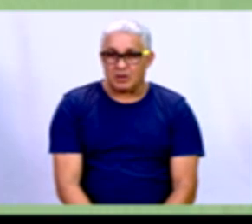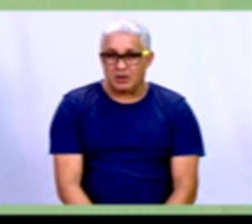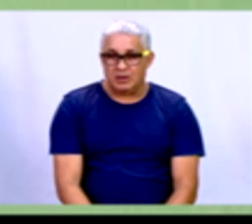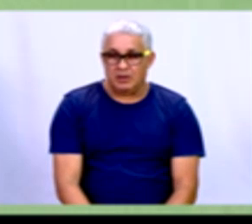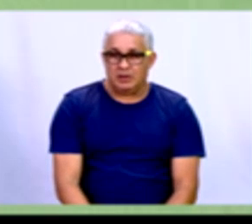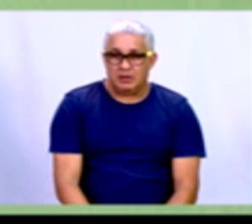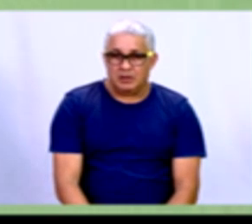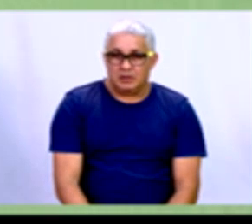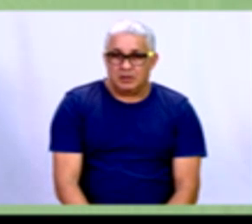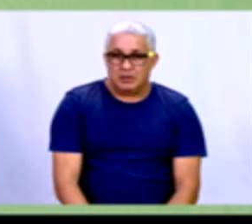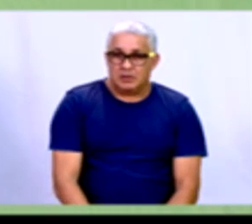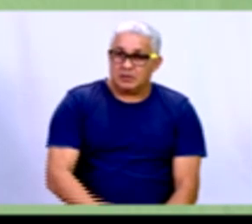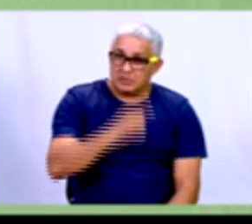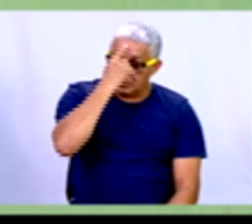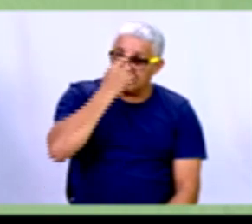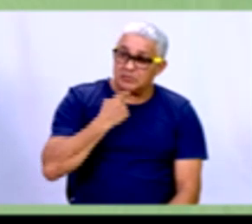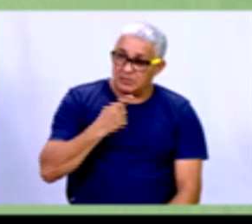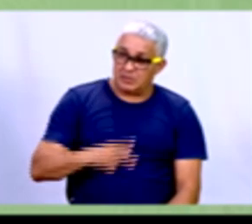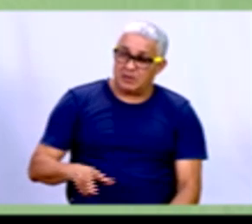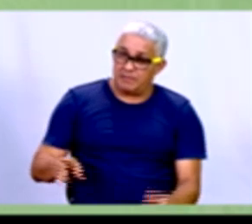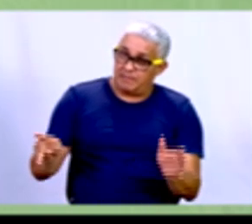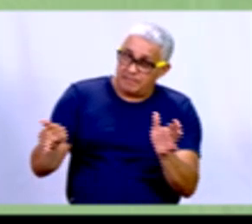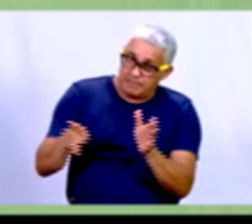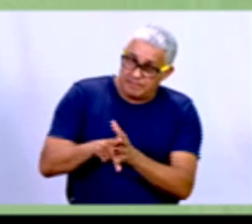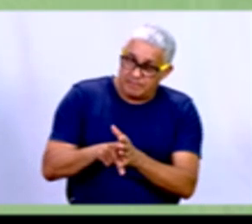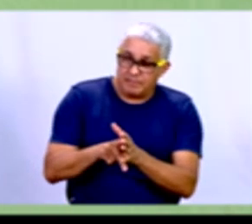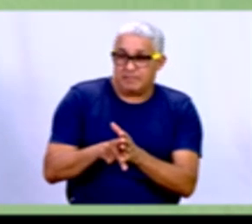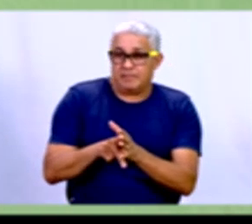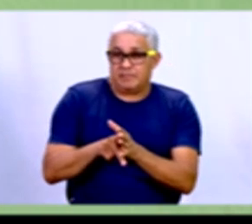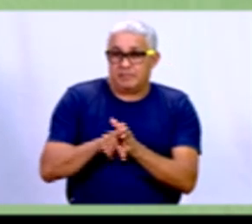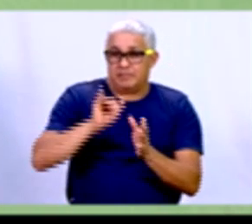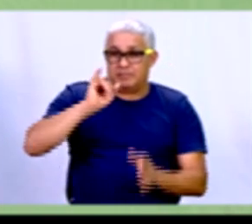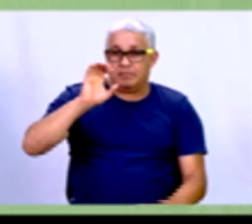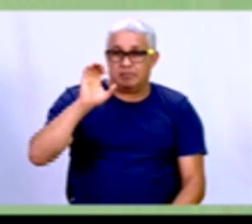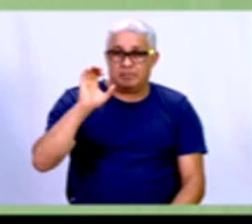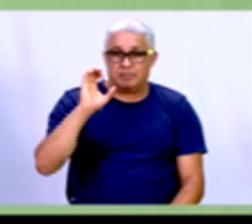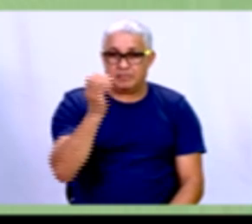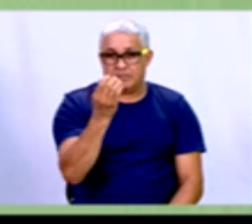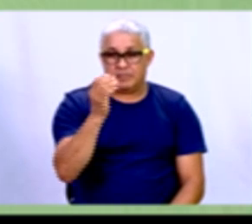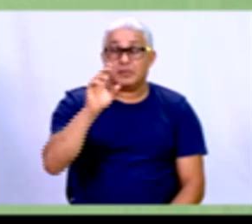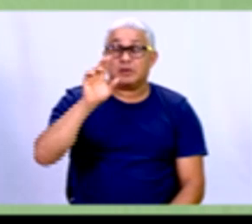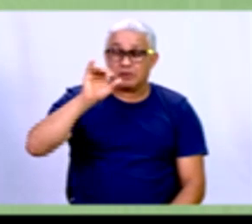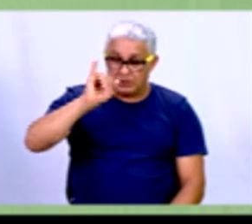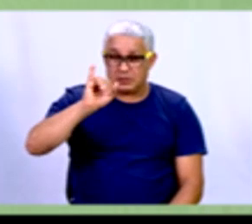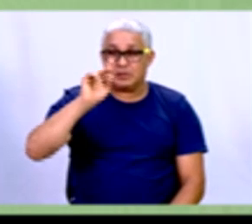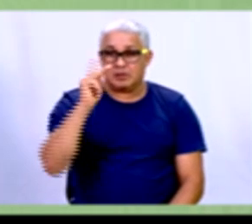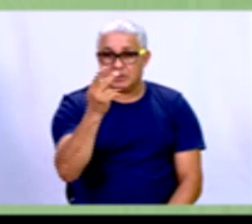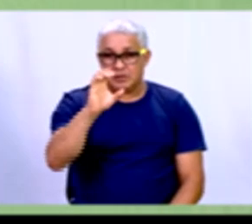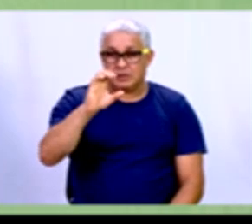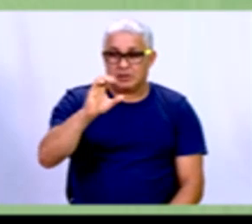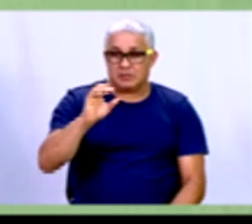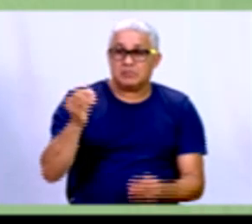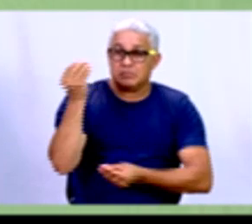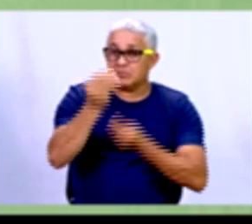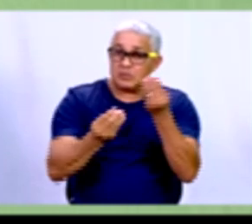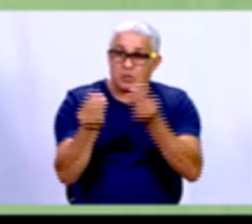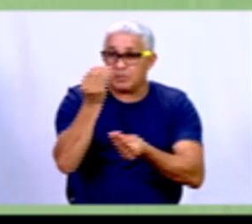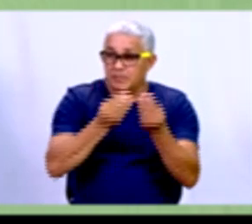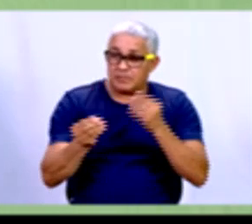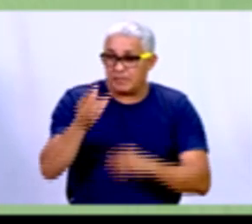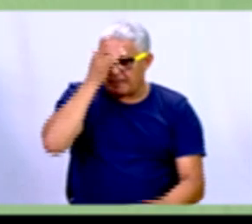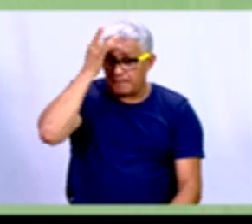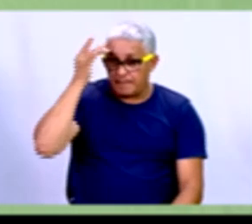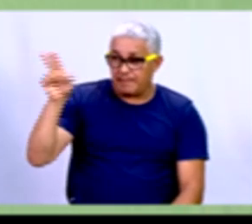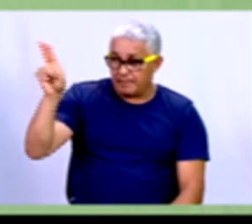Os aspectos pessoais que a gente estuda em IHC é verificar como que as pessoas estão utilizando esses sistemas e como que